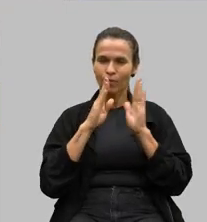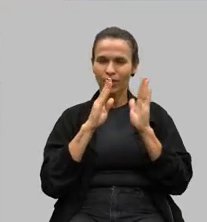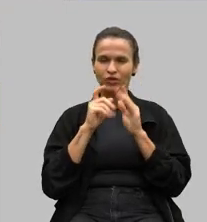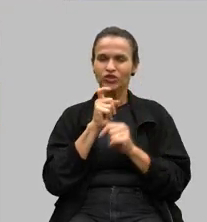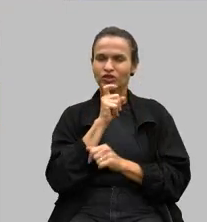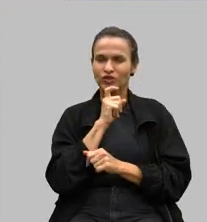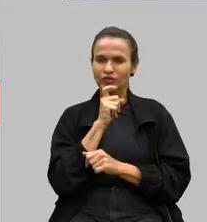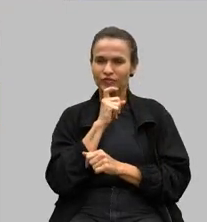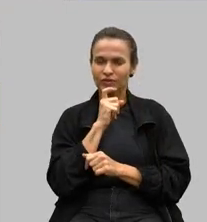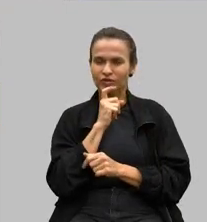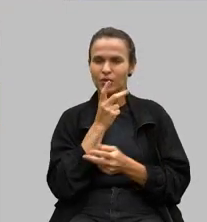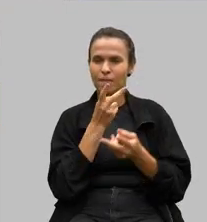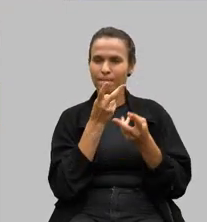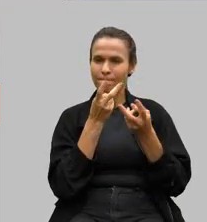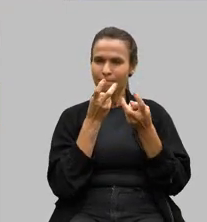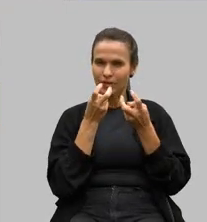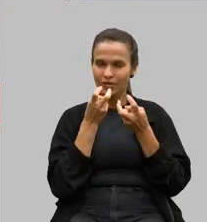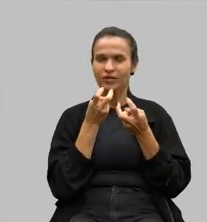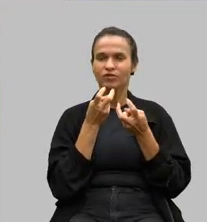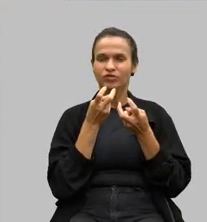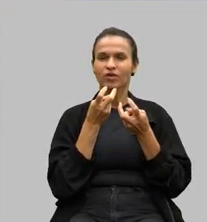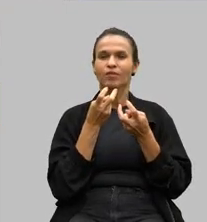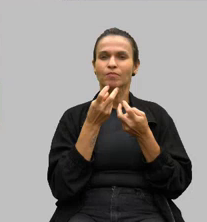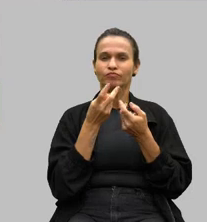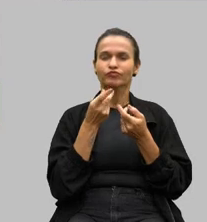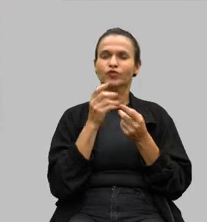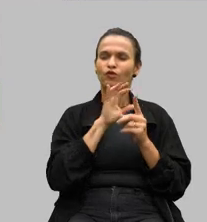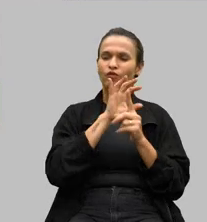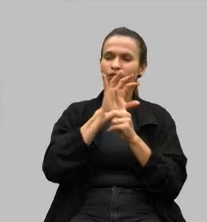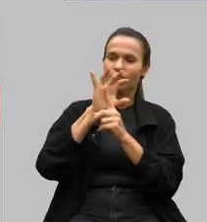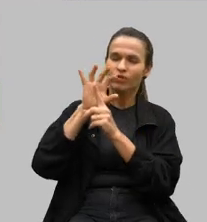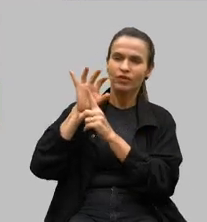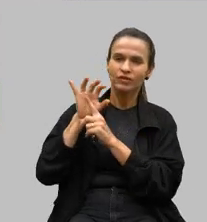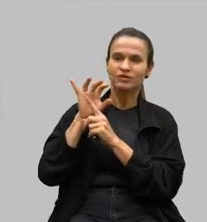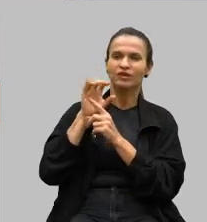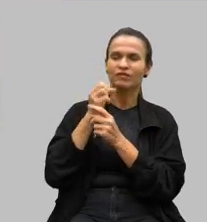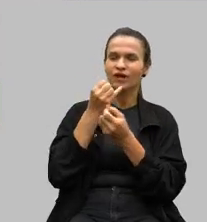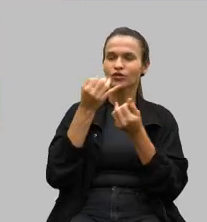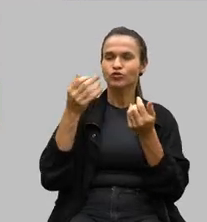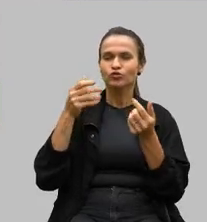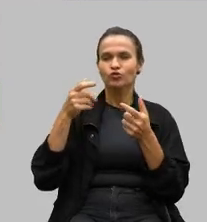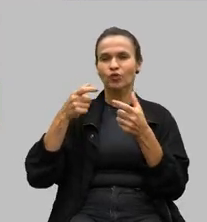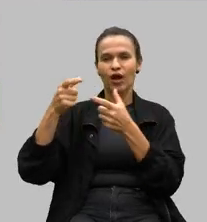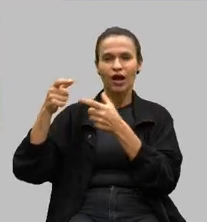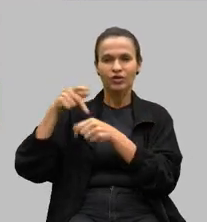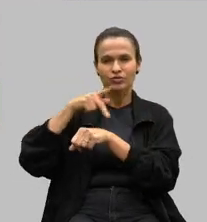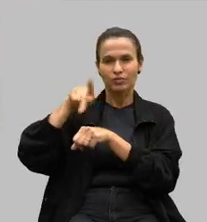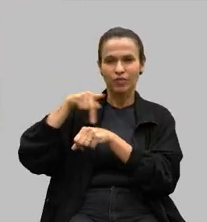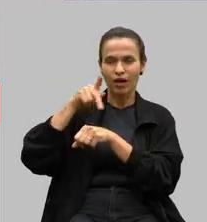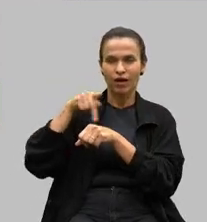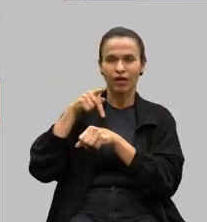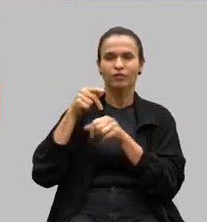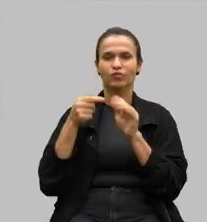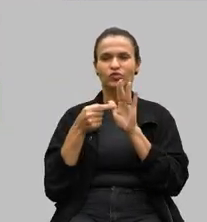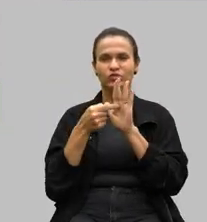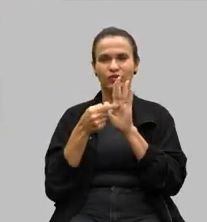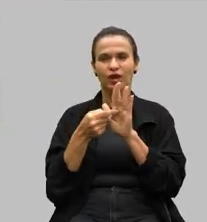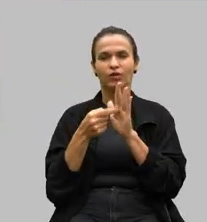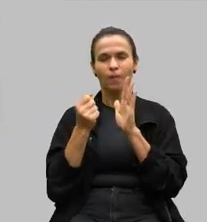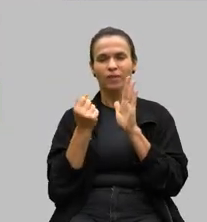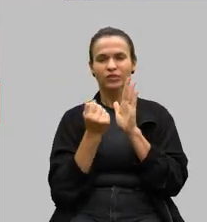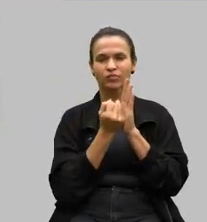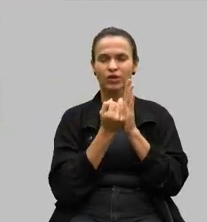tem te visto levar para vários lugares do país a nossa cultura levar o nosso patrimônio como queijo como